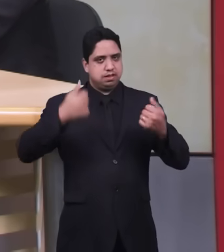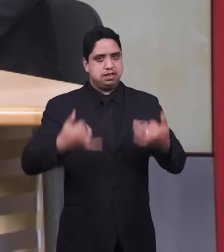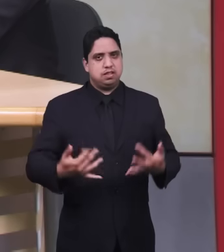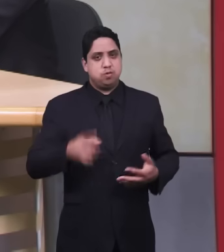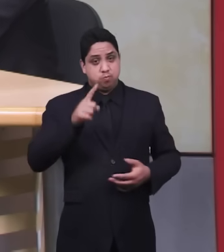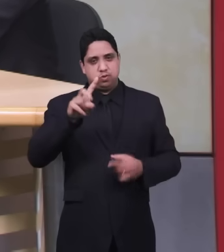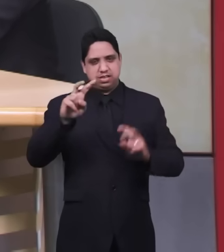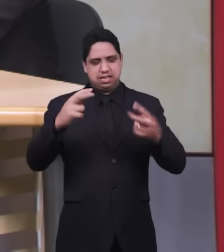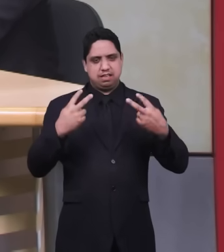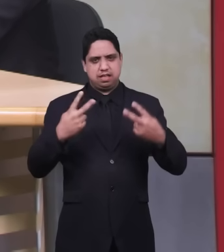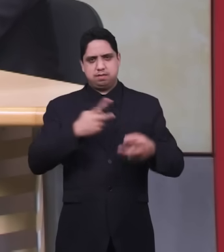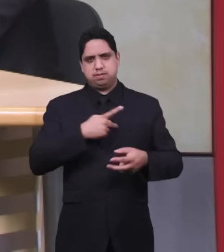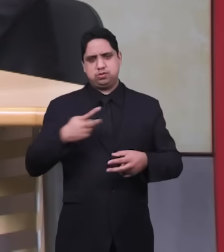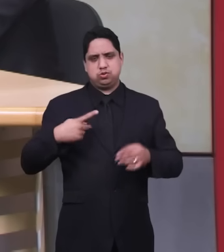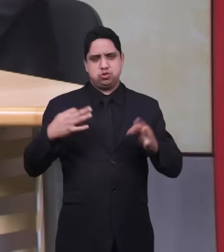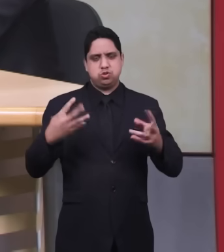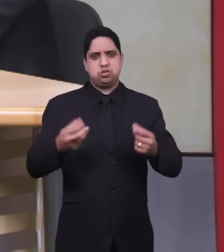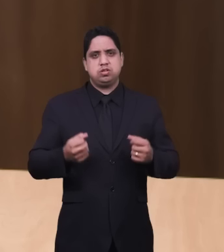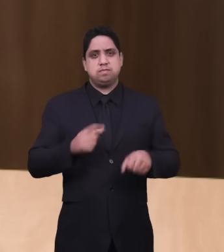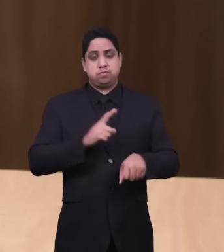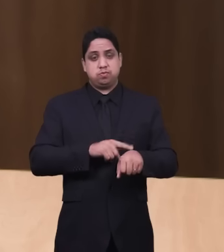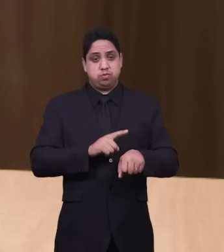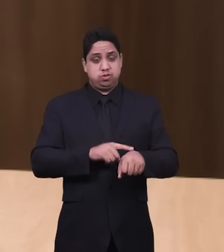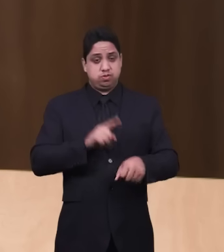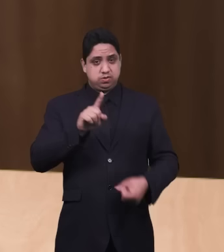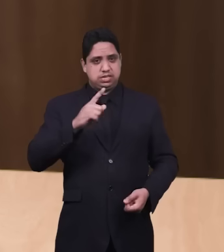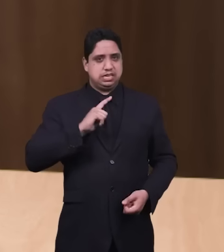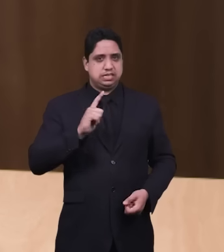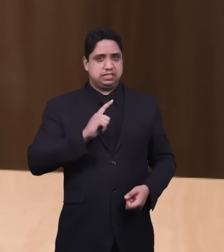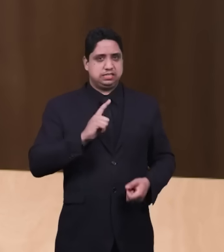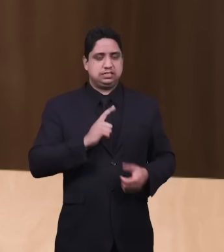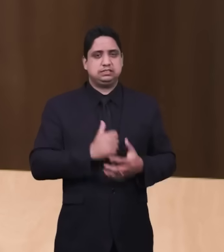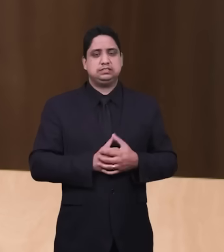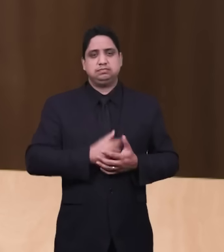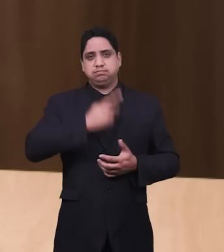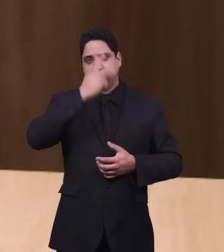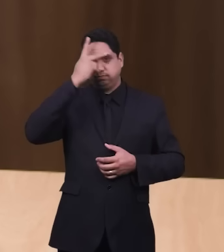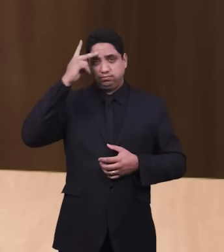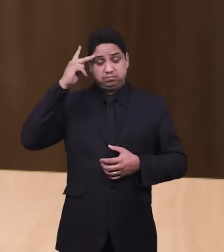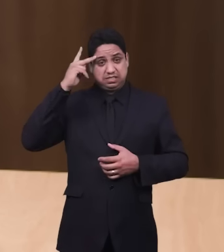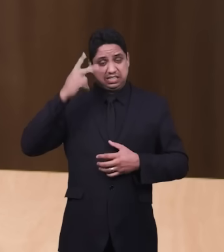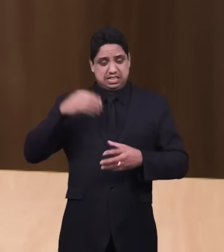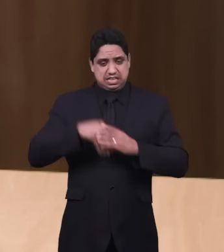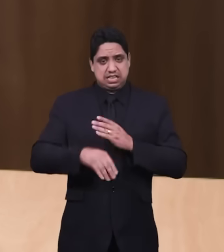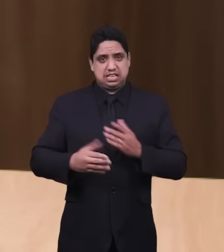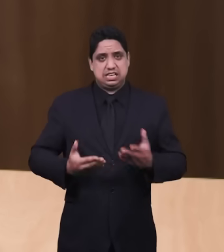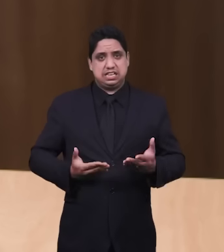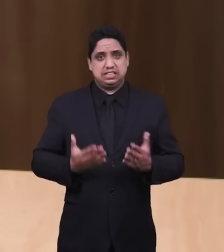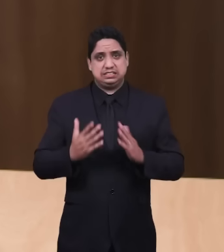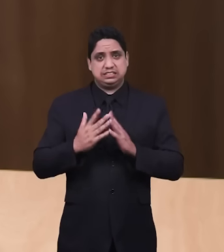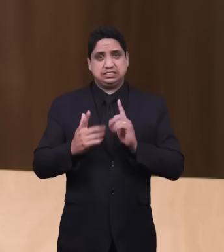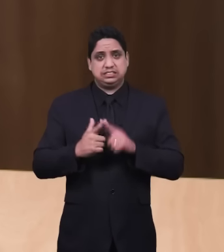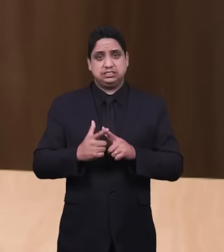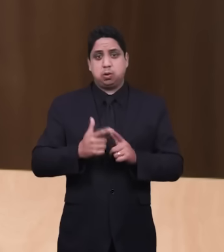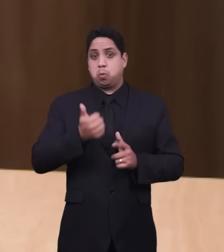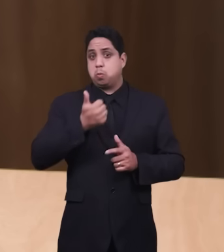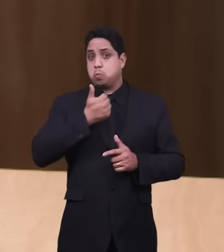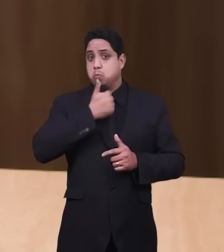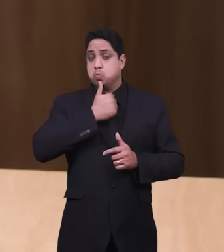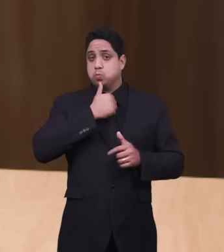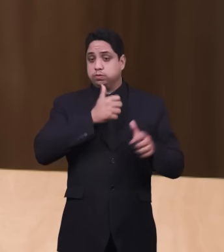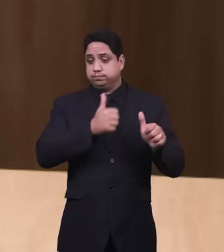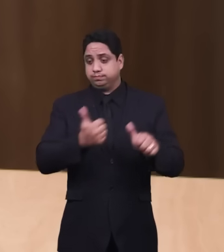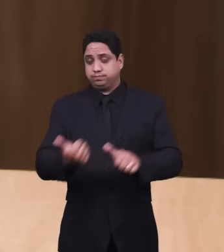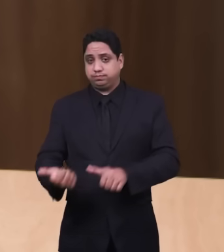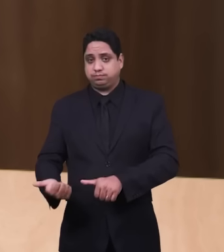está assistindo, pastor também e tal, quando você tem um irmão na igreja que não foi batizado nas águas, ele está